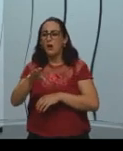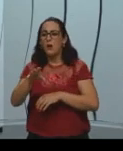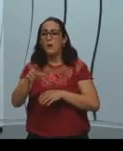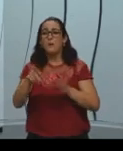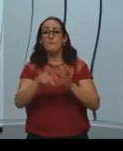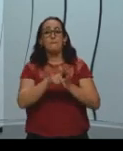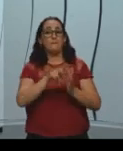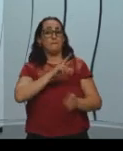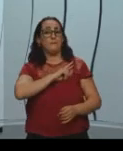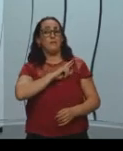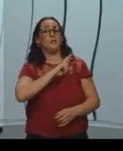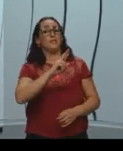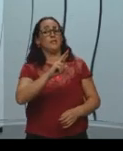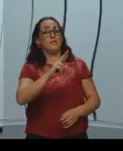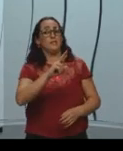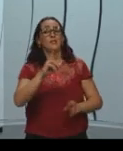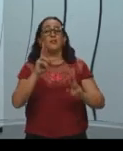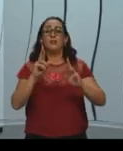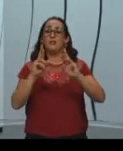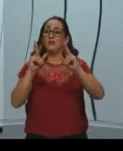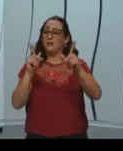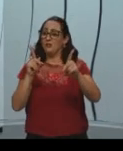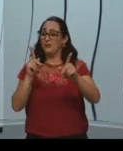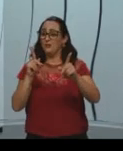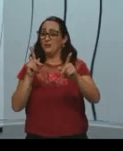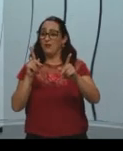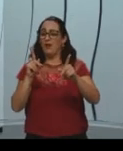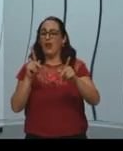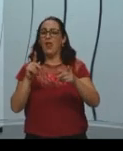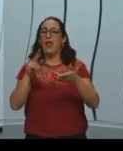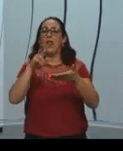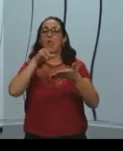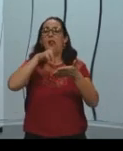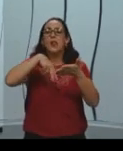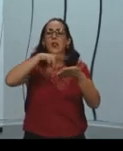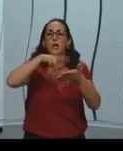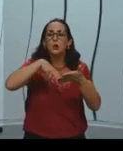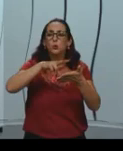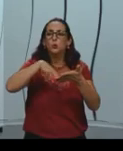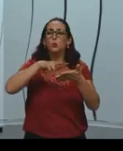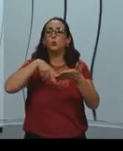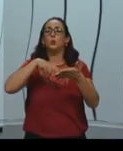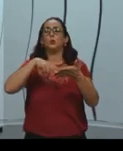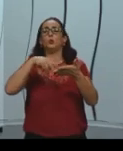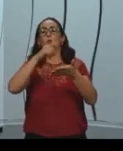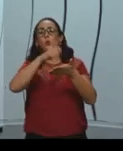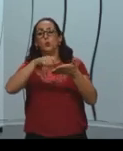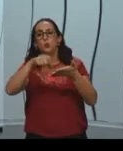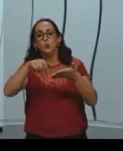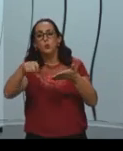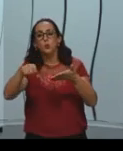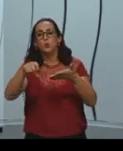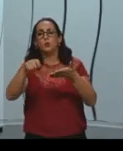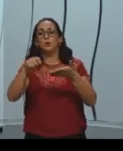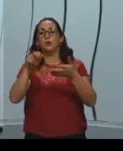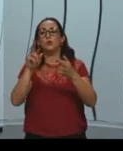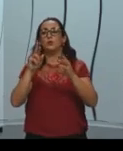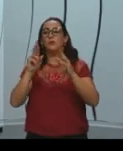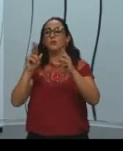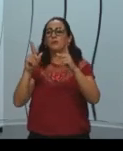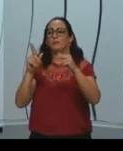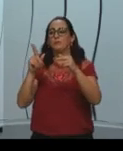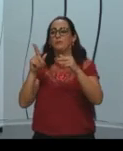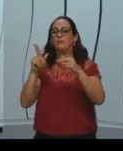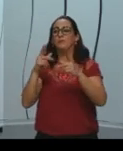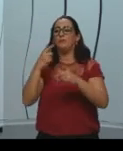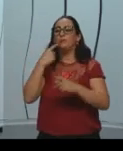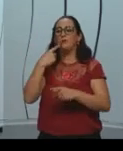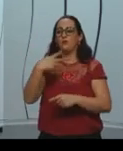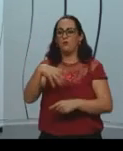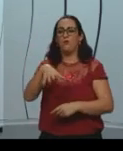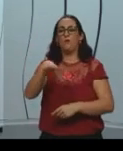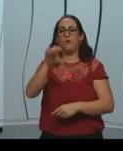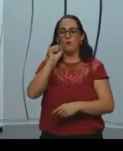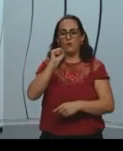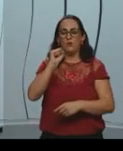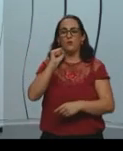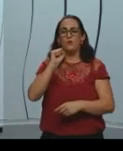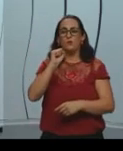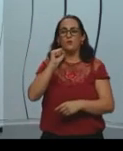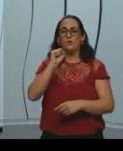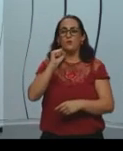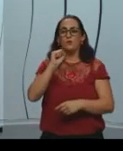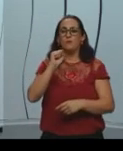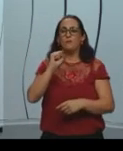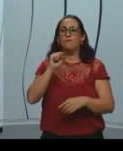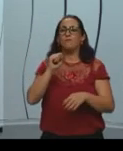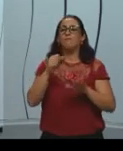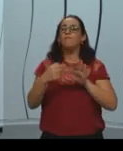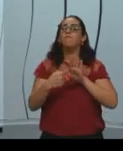também eles já sabiam ler e escrever em árabe, né? O papel deles é muito importante no Brasil, já que eles desenvolvem uma revolta, né? Que vai